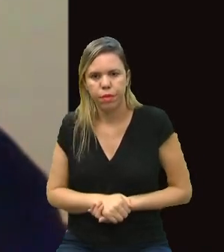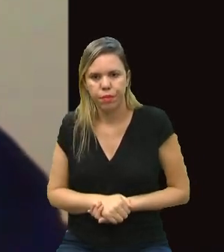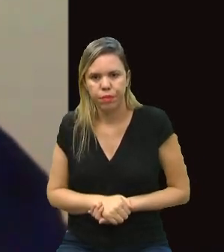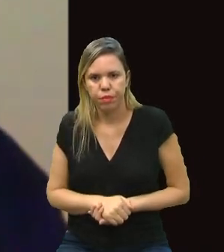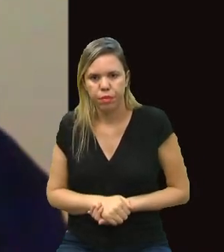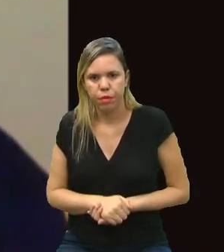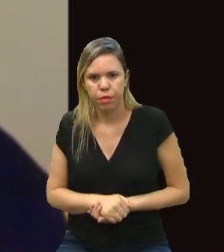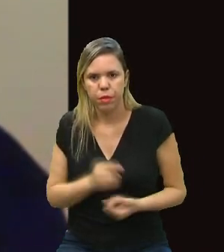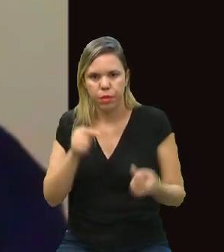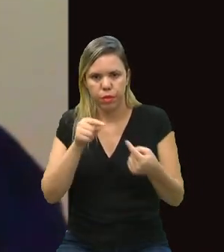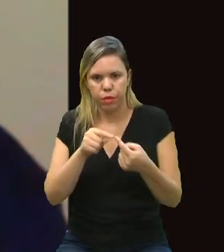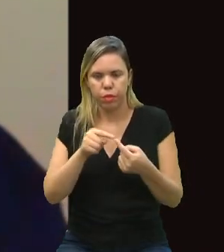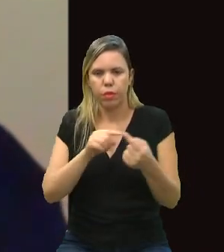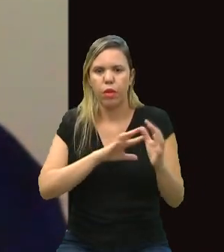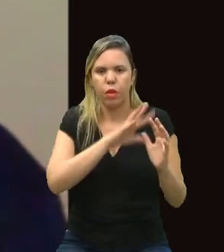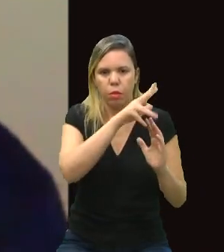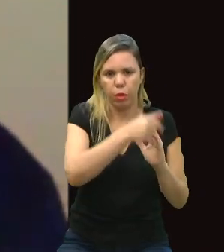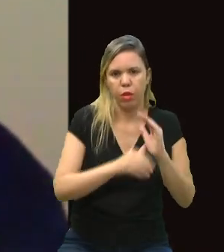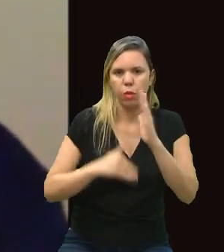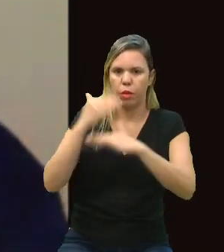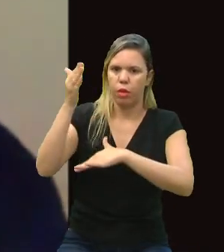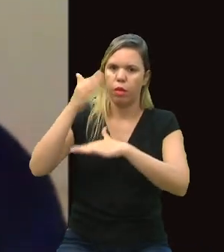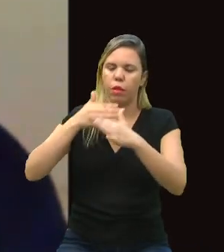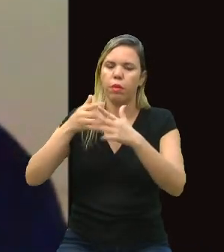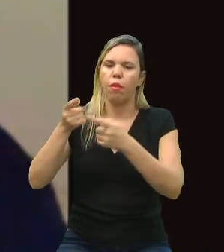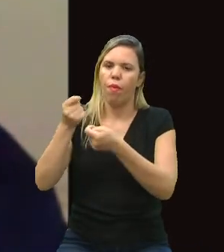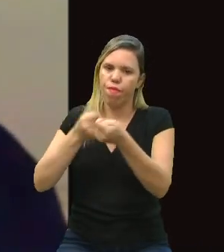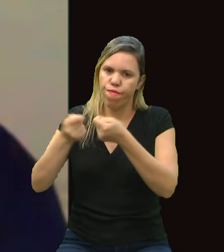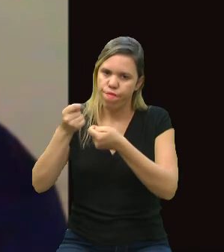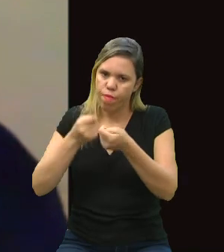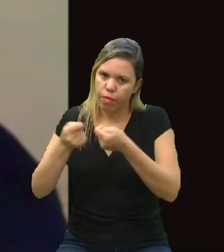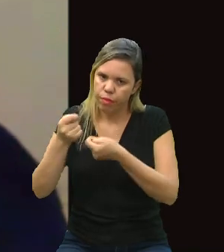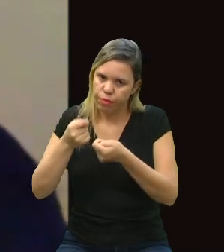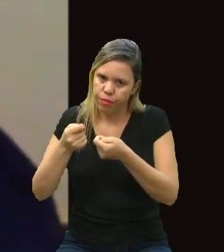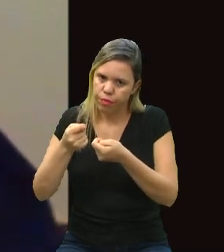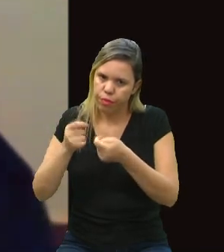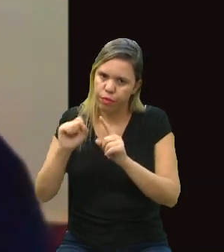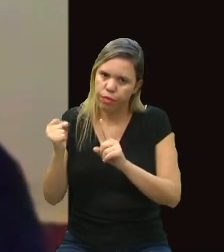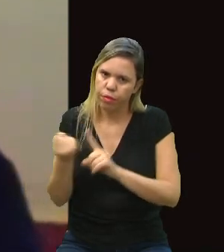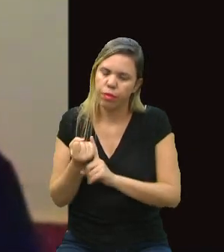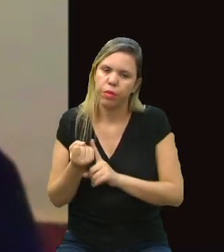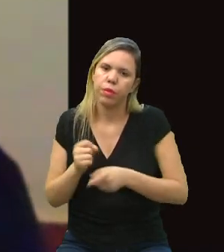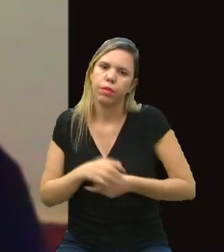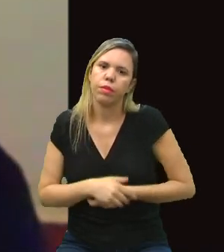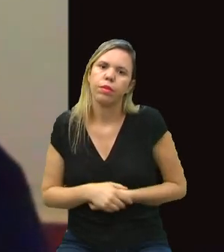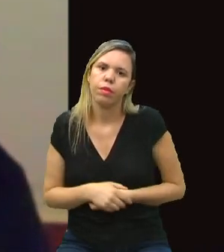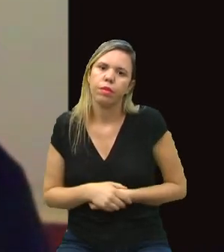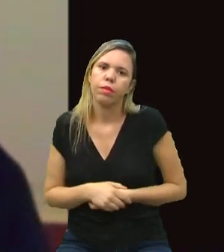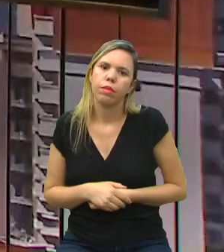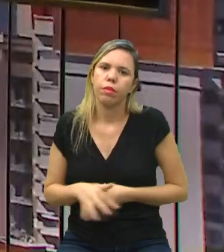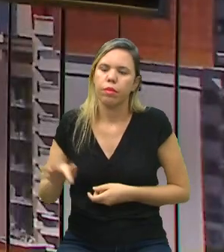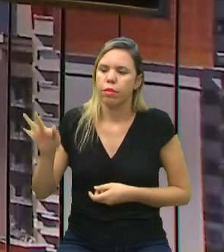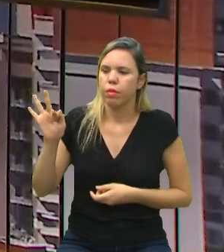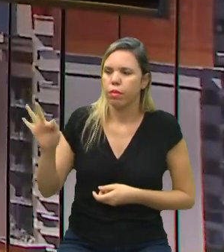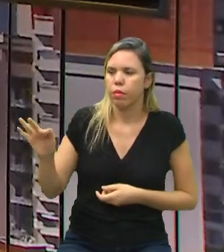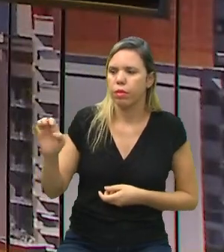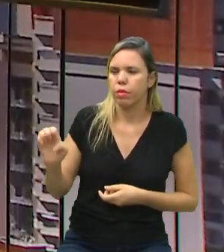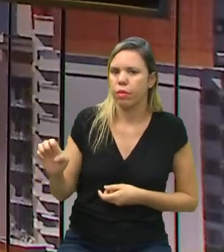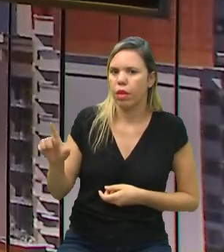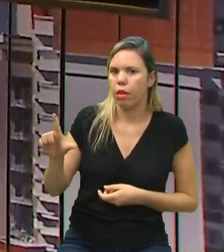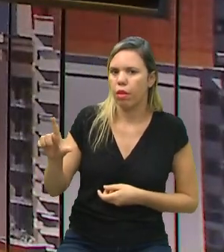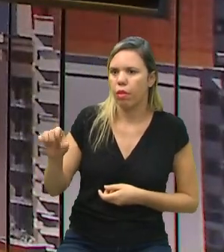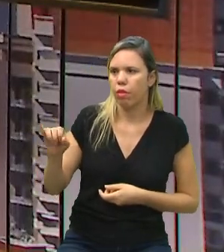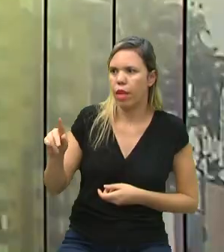correlacionar o meio ambiente, mas também o desenvolvimento econômico e social. Felipe Barcelos, pesquisador